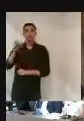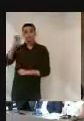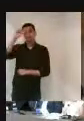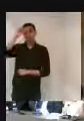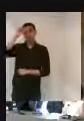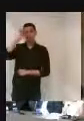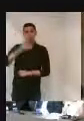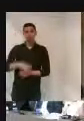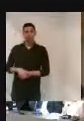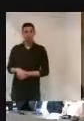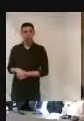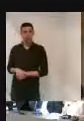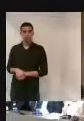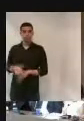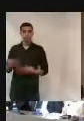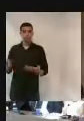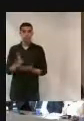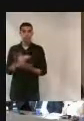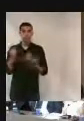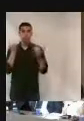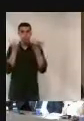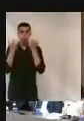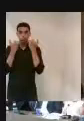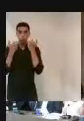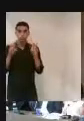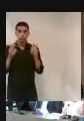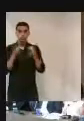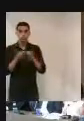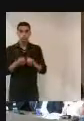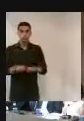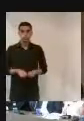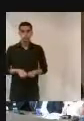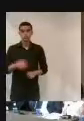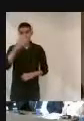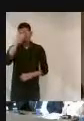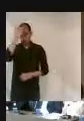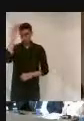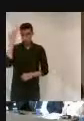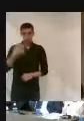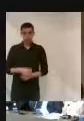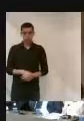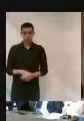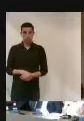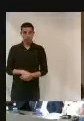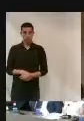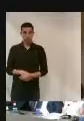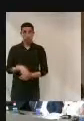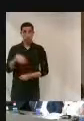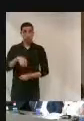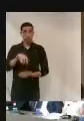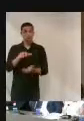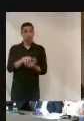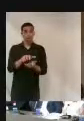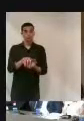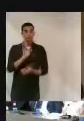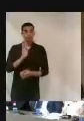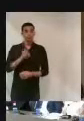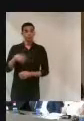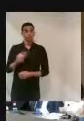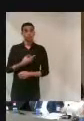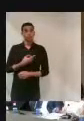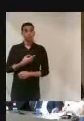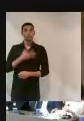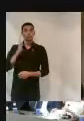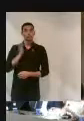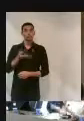Então, aqui algumas informações sobre essas estruturas. Acentuo que, no caso do Pernambuco, a gente já doou mais de 6 caminhões